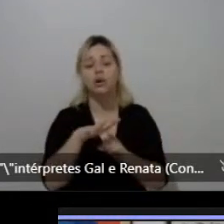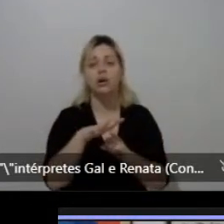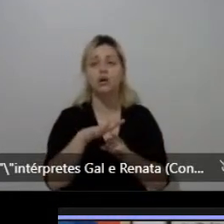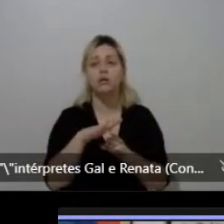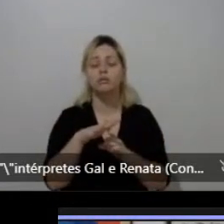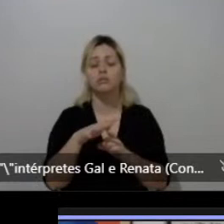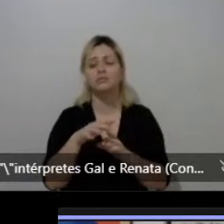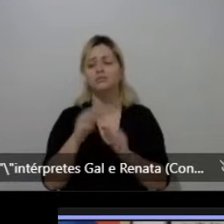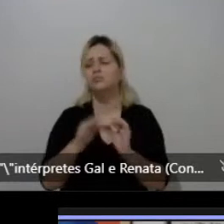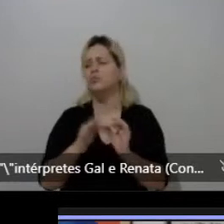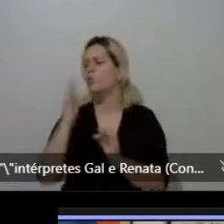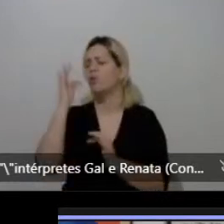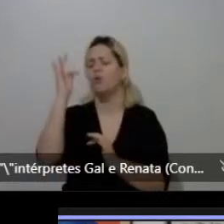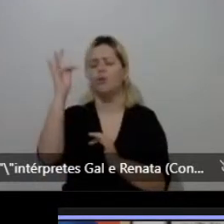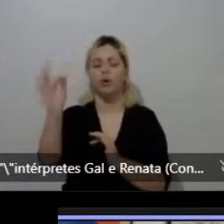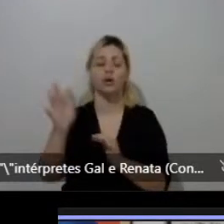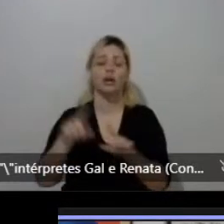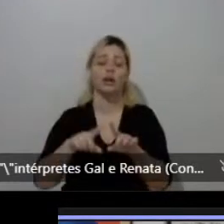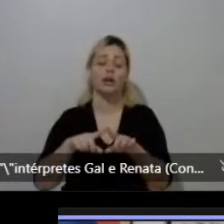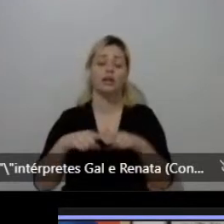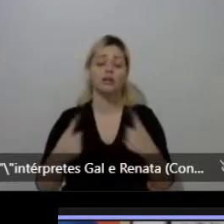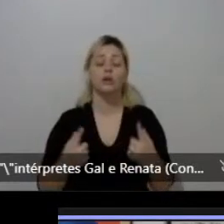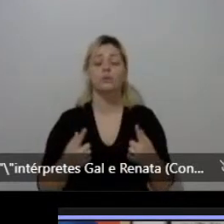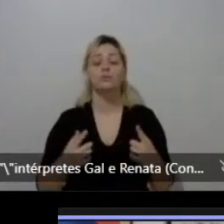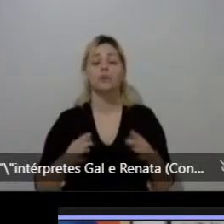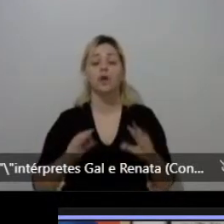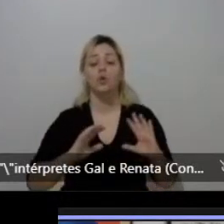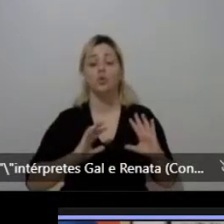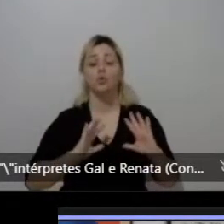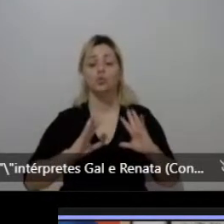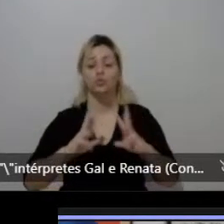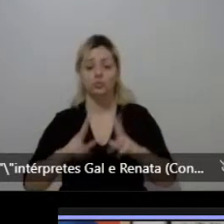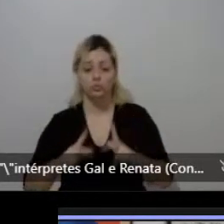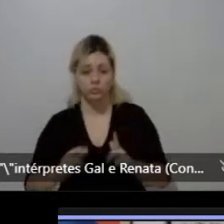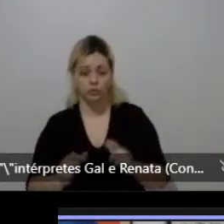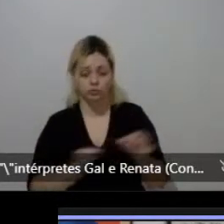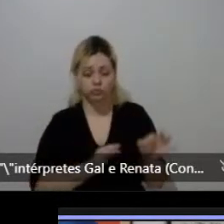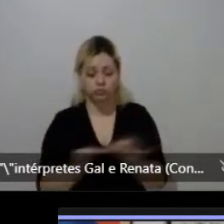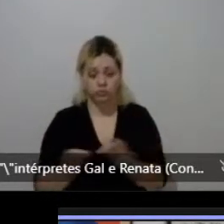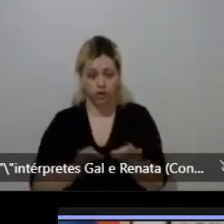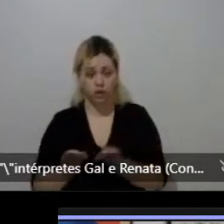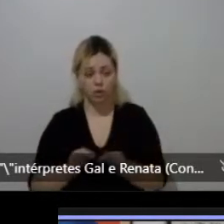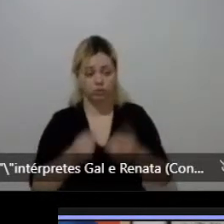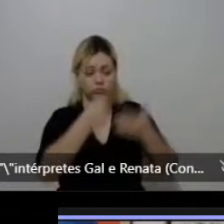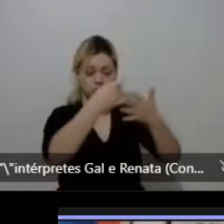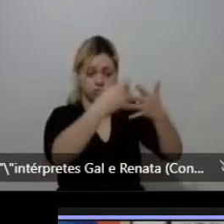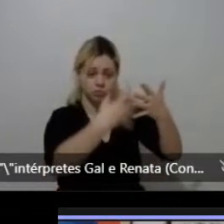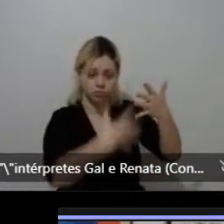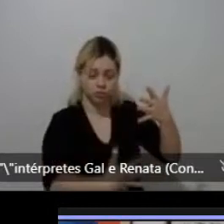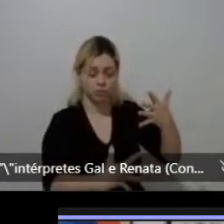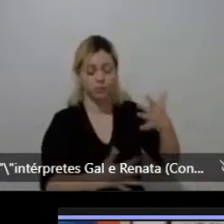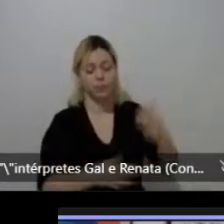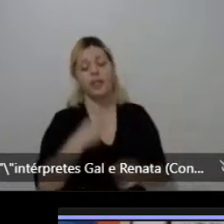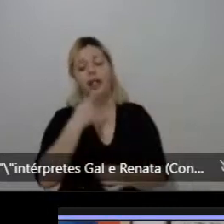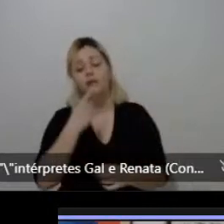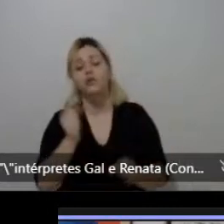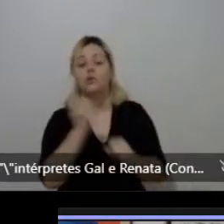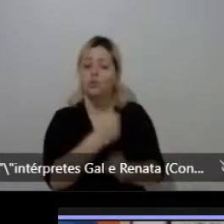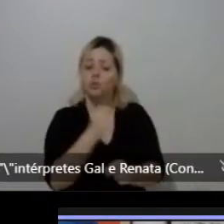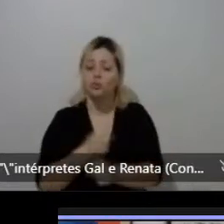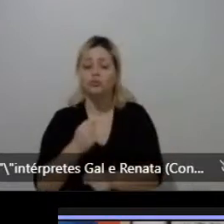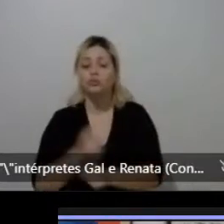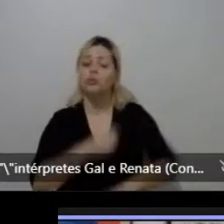trabalho apenas. Então, toda essa ordem capitalista, ela desarticula essa luta também nesses espaços de trabalho,